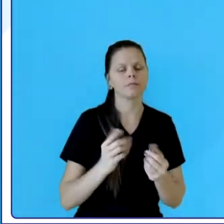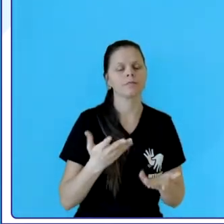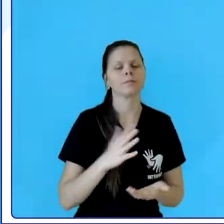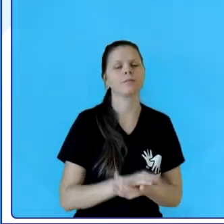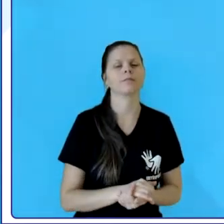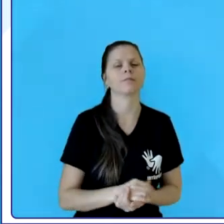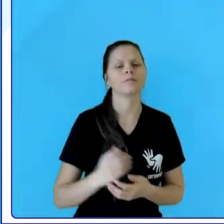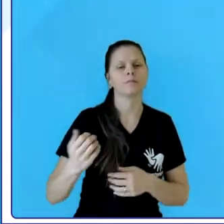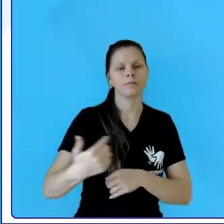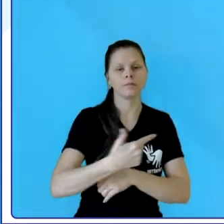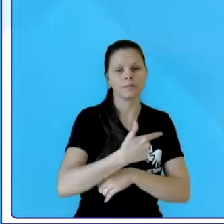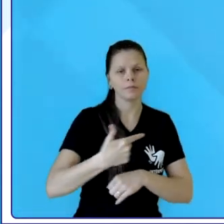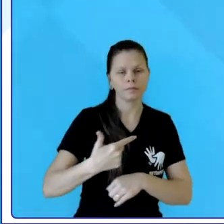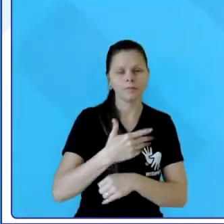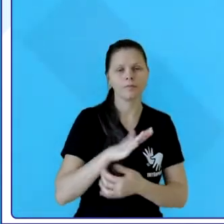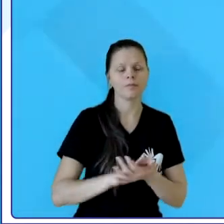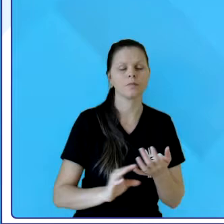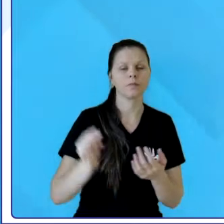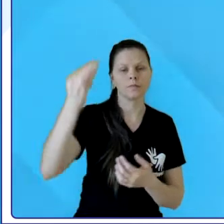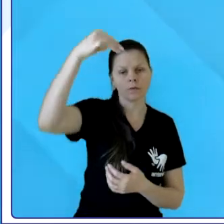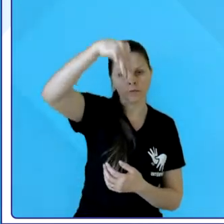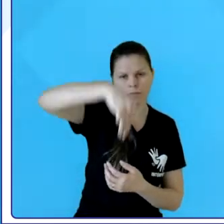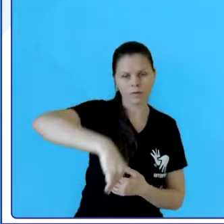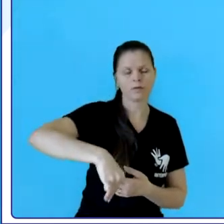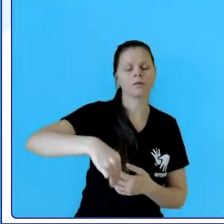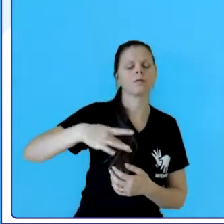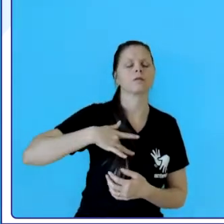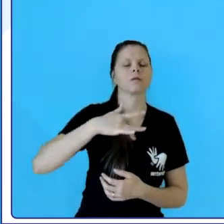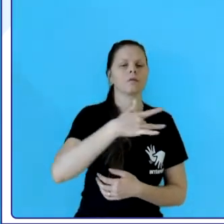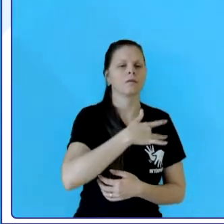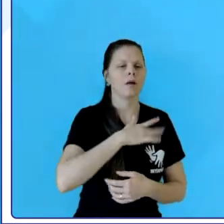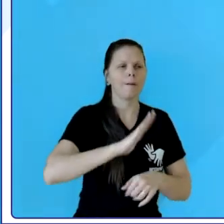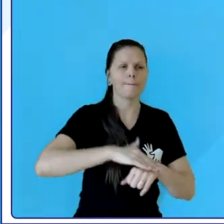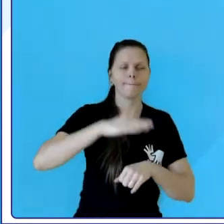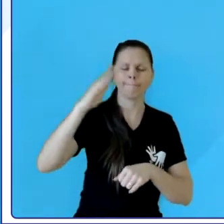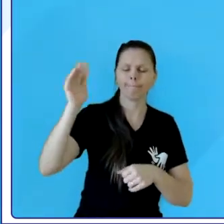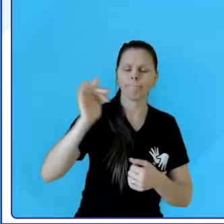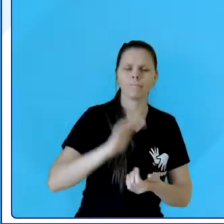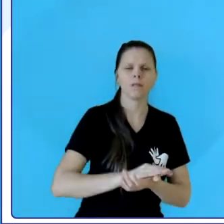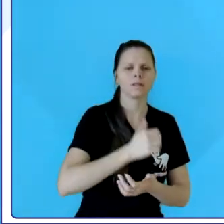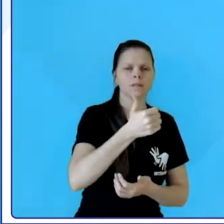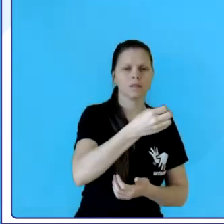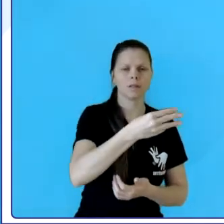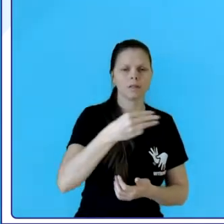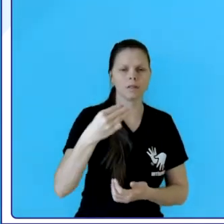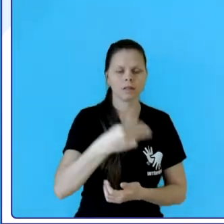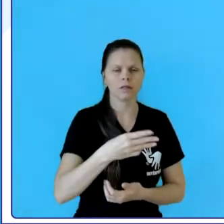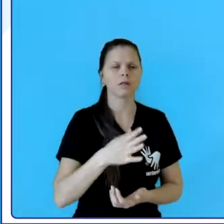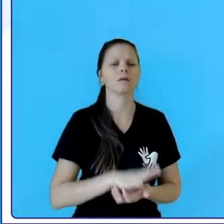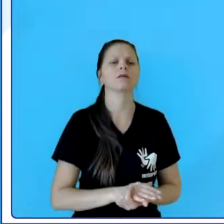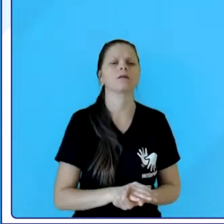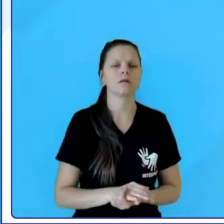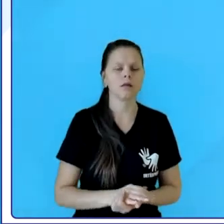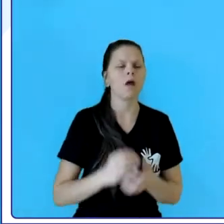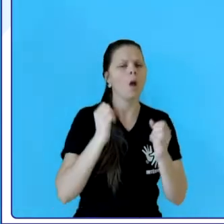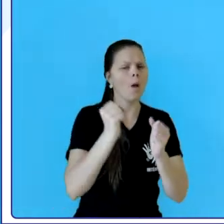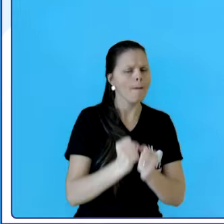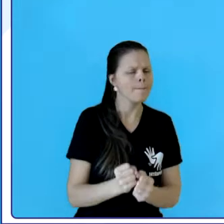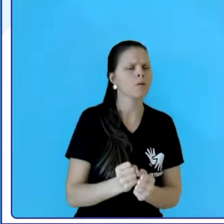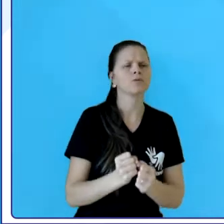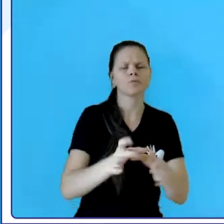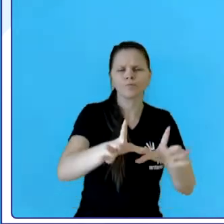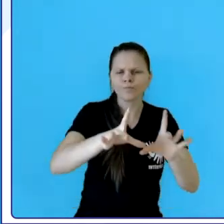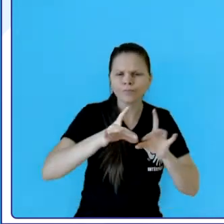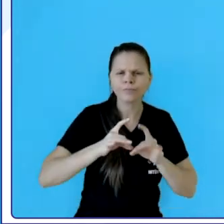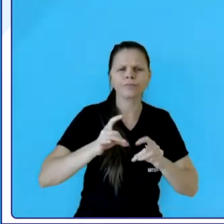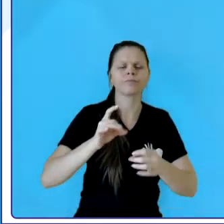Então, segundo o Ministério da Saúde, mais de 123 pessoas são beneficiadas com esse programa.